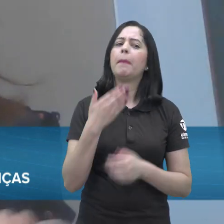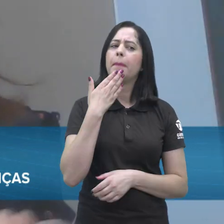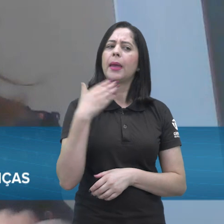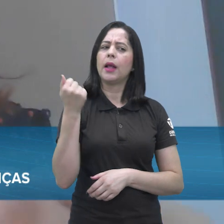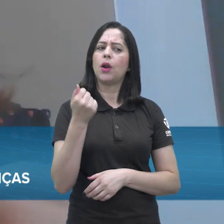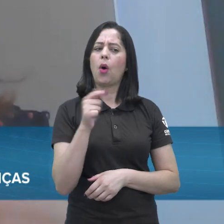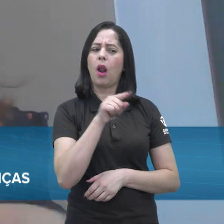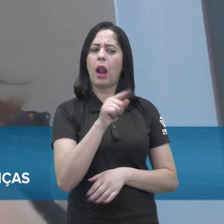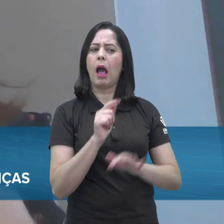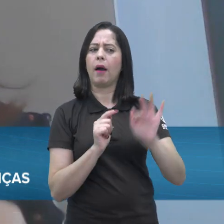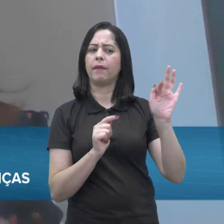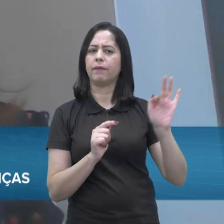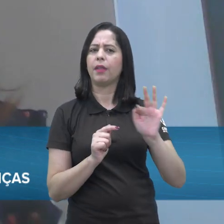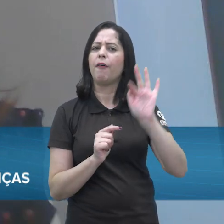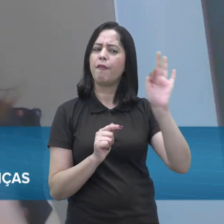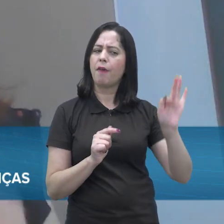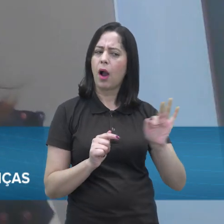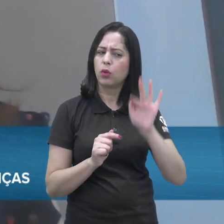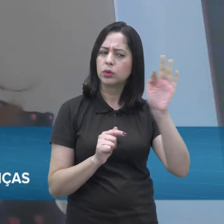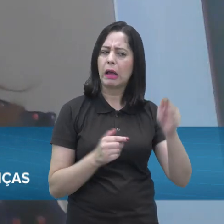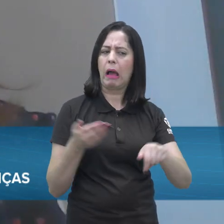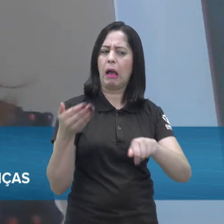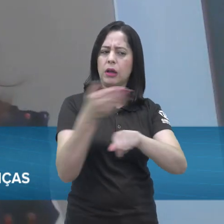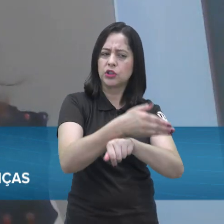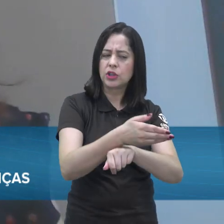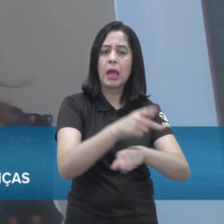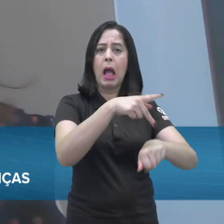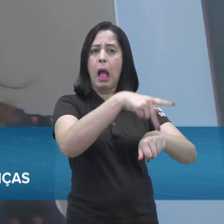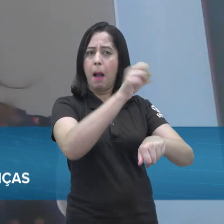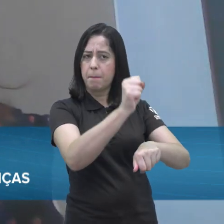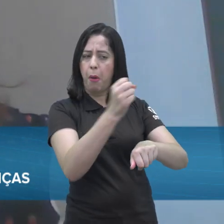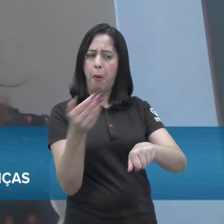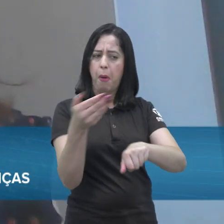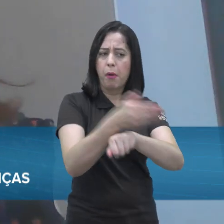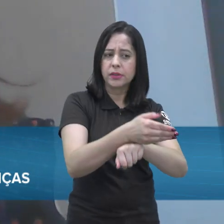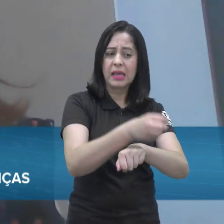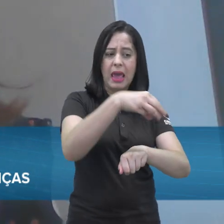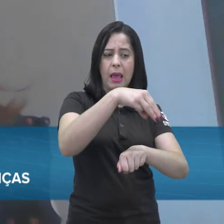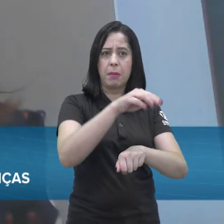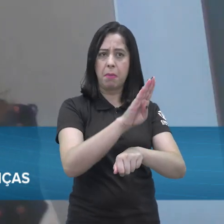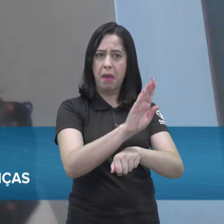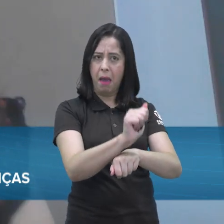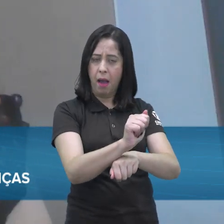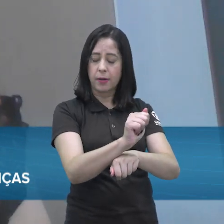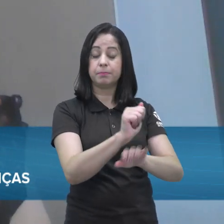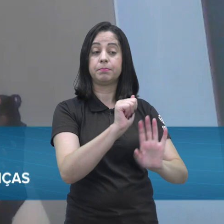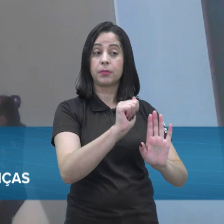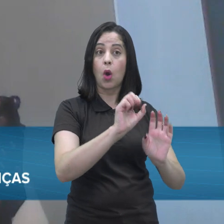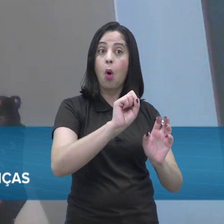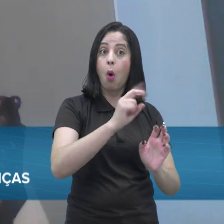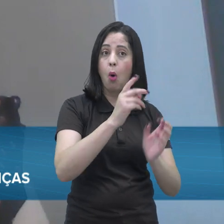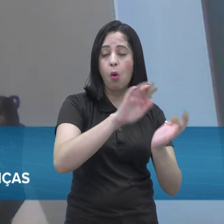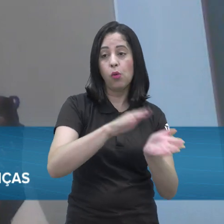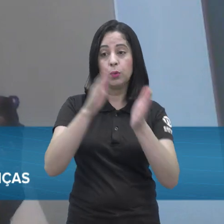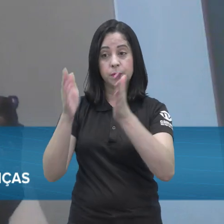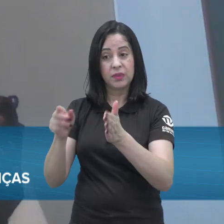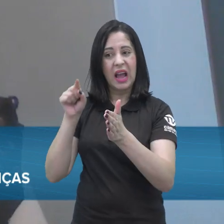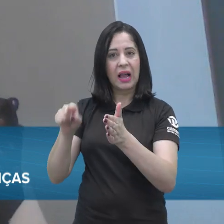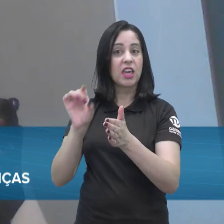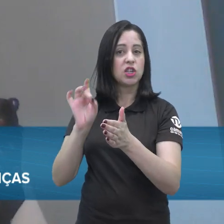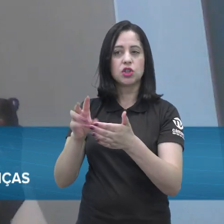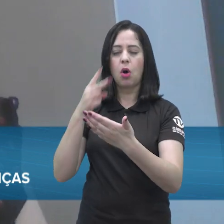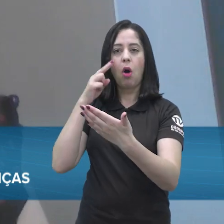um estudo mais conservador, dentro de uma faculdade, de uma pós-graduação, de um MBA, ou se ela prefere realmente a leitura